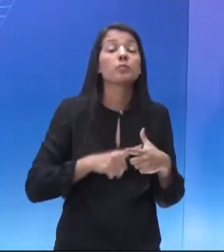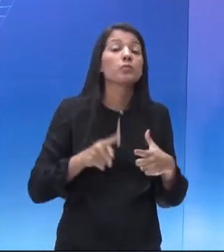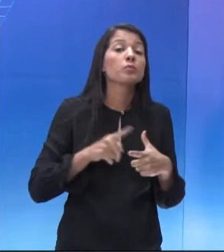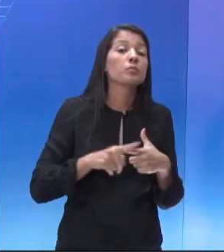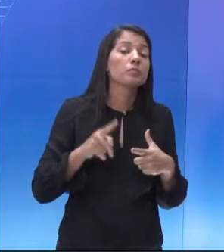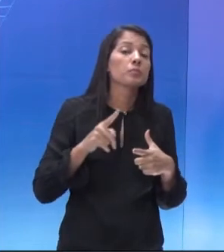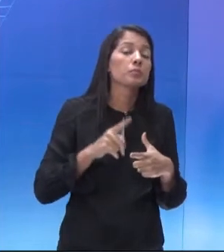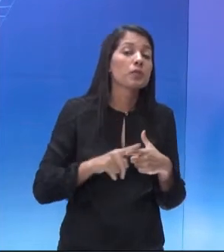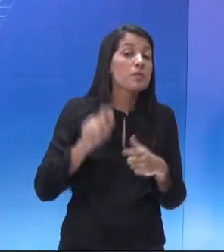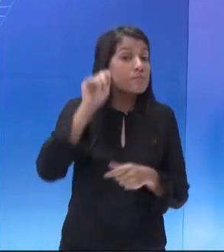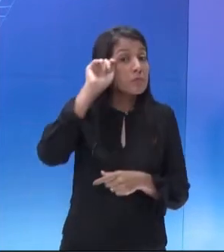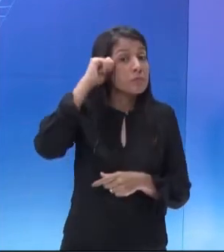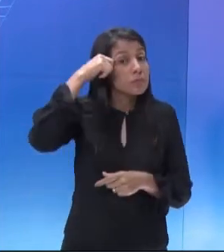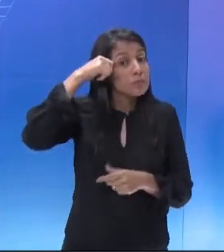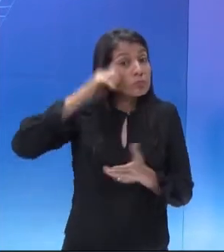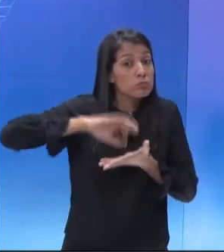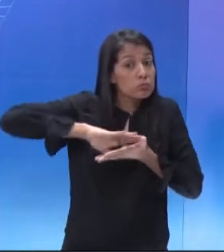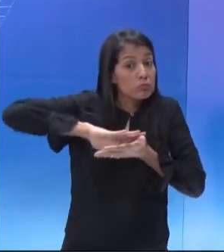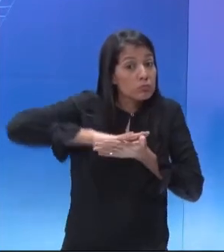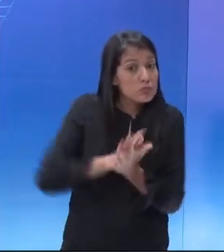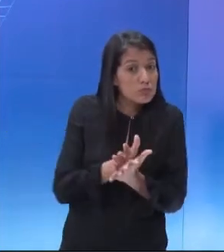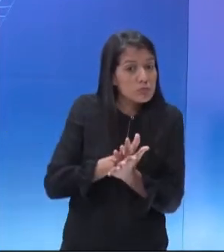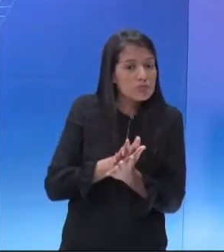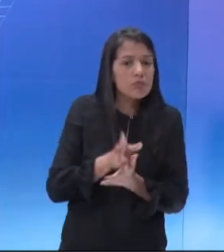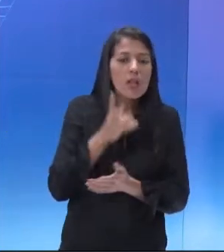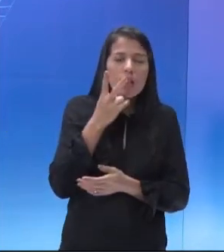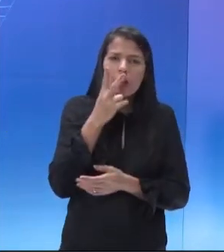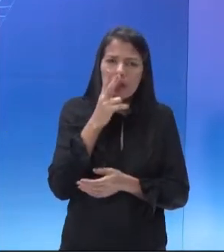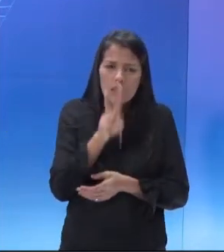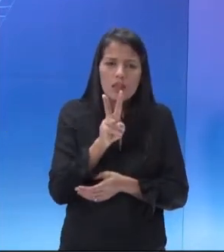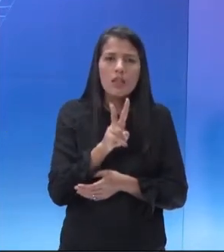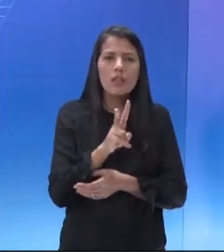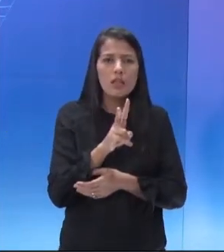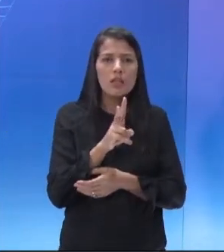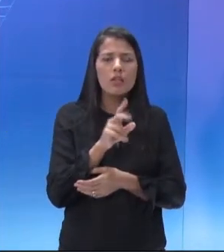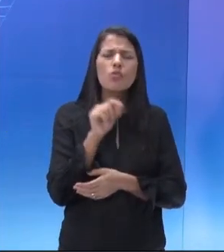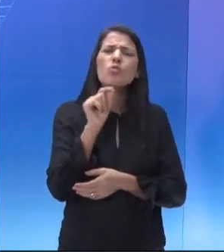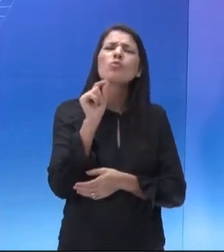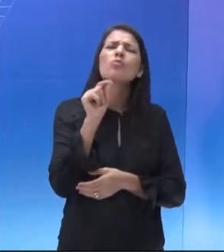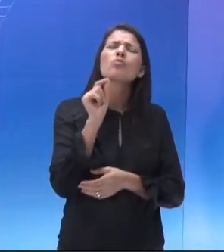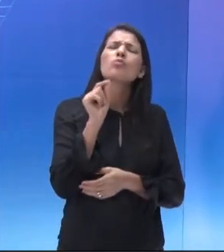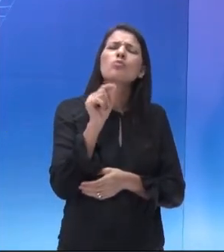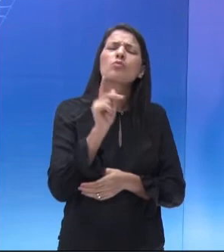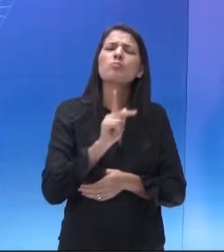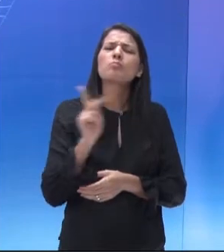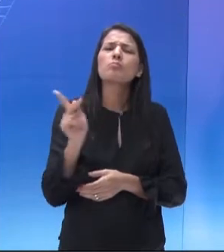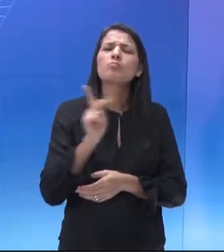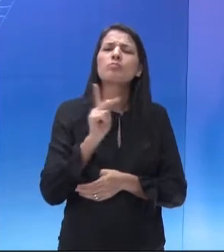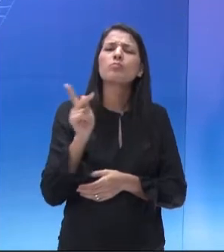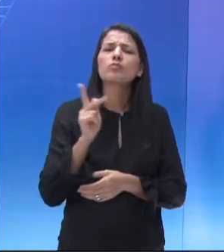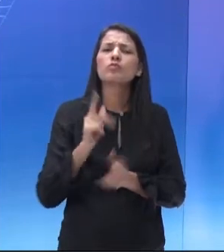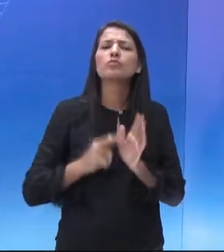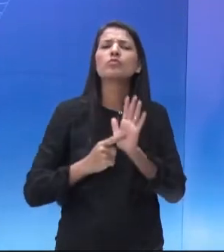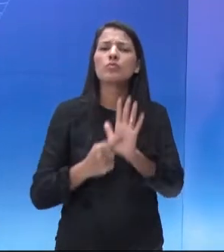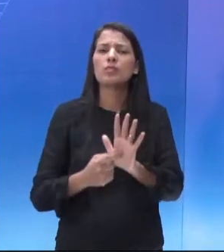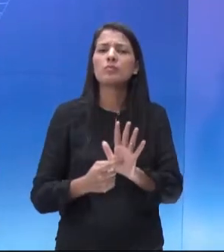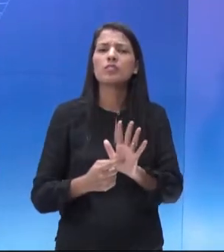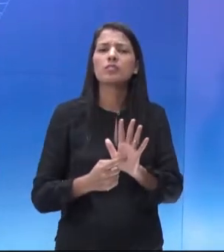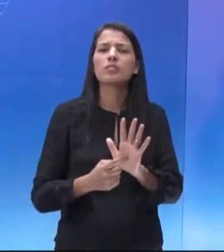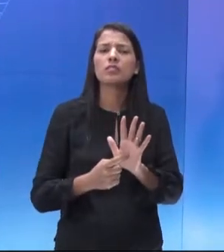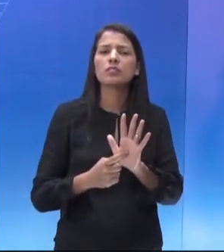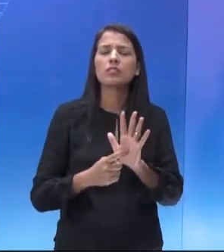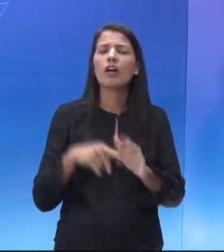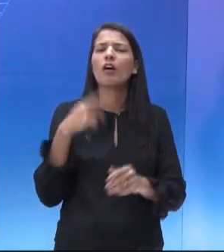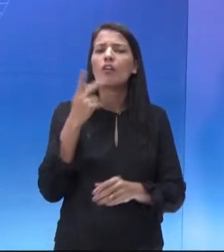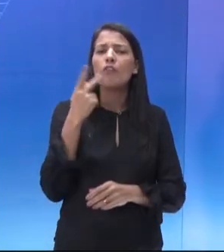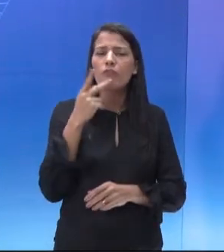desigualdade racial, lê o que o professor Zygmunt Bauman fala sobre a desigualdade racial, que não deixa de ser uma crise